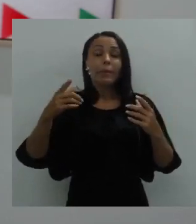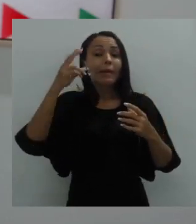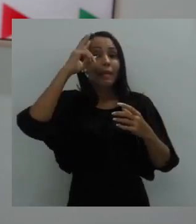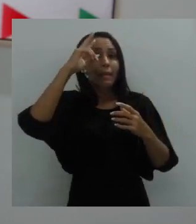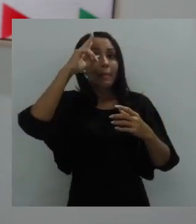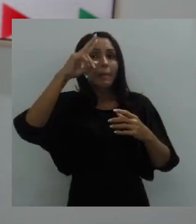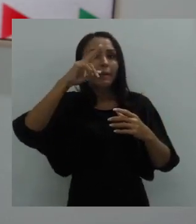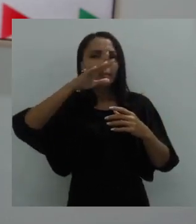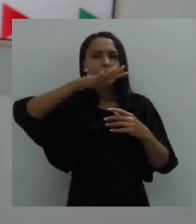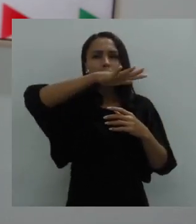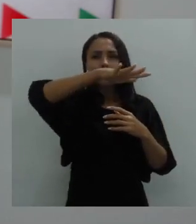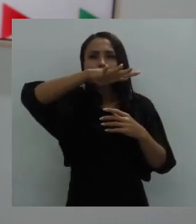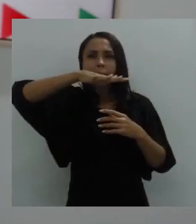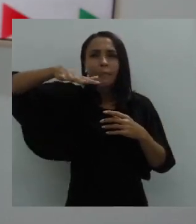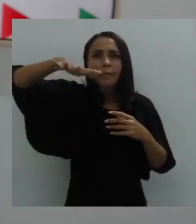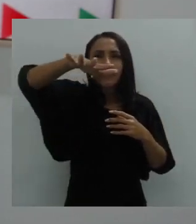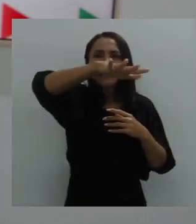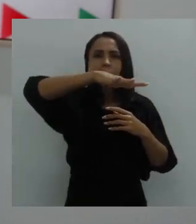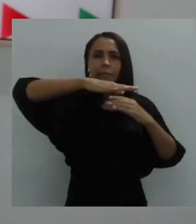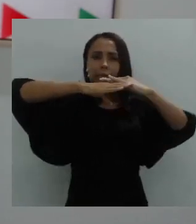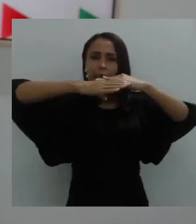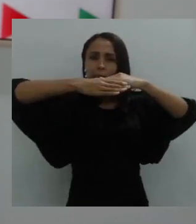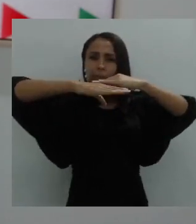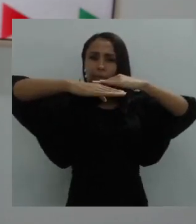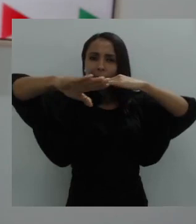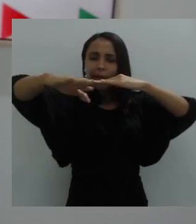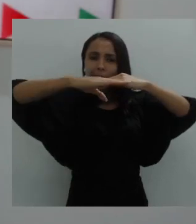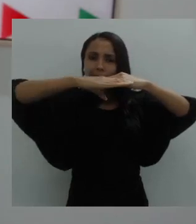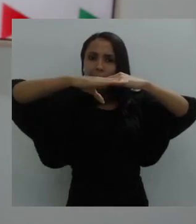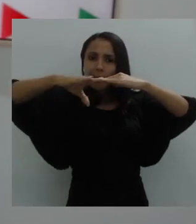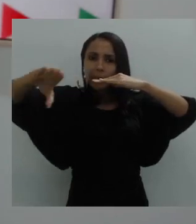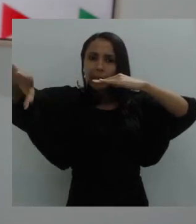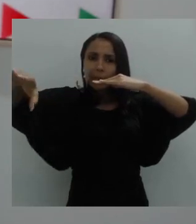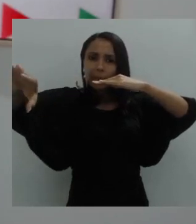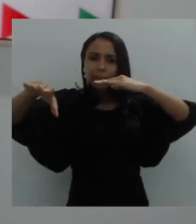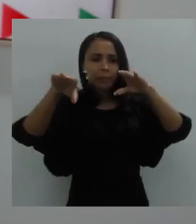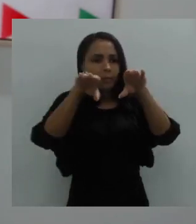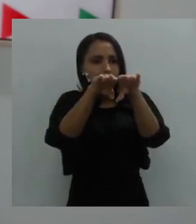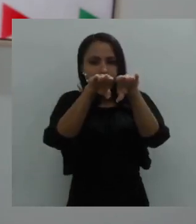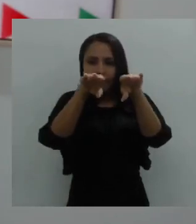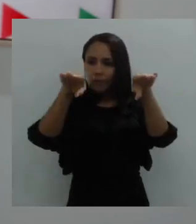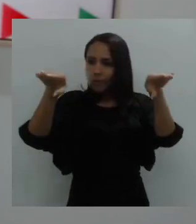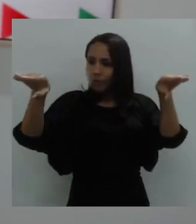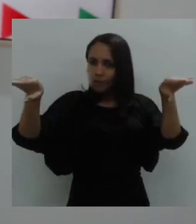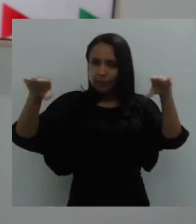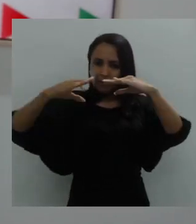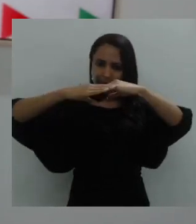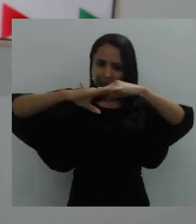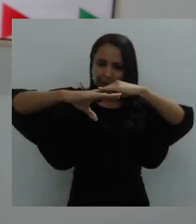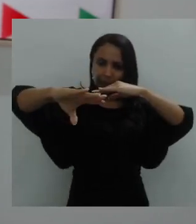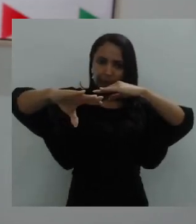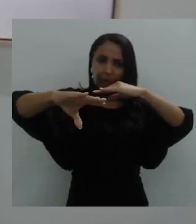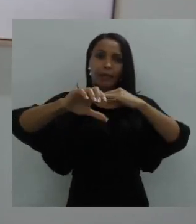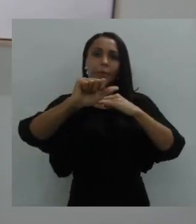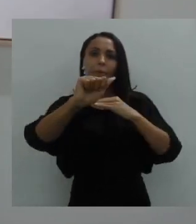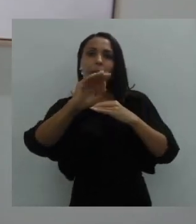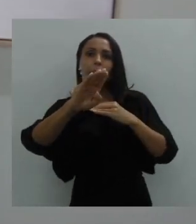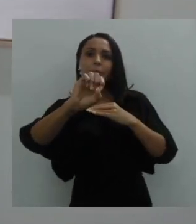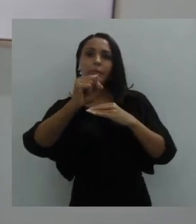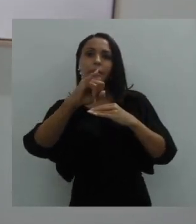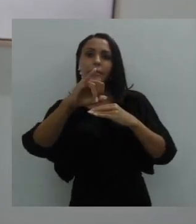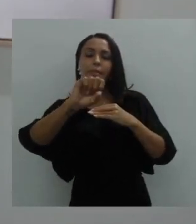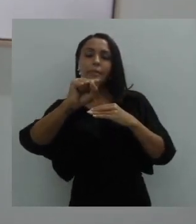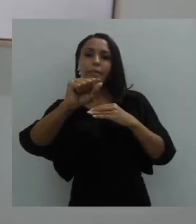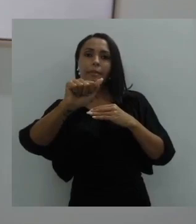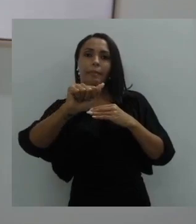do horizonte. Quando você lembra do horizonte, você lembra de horizontal, que a gente chama de abscissa.